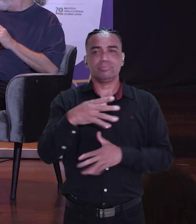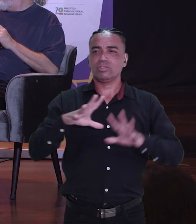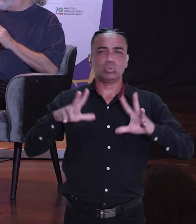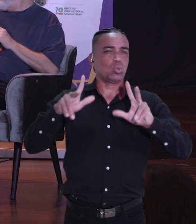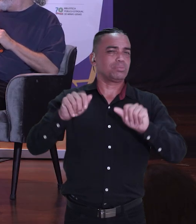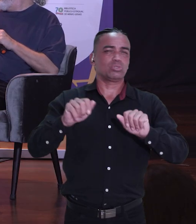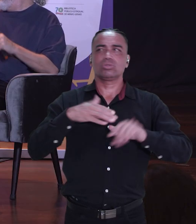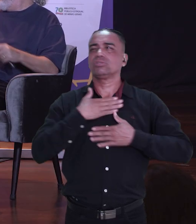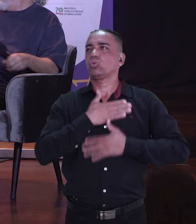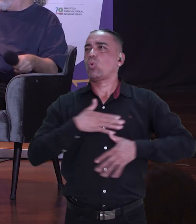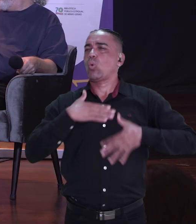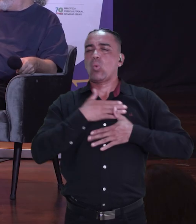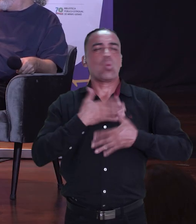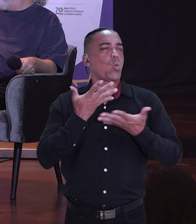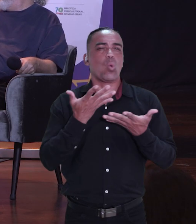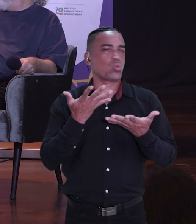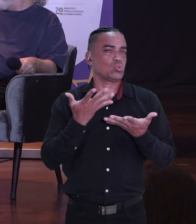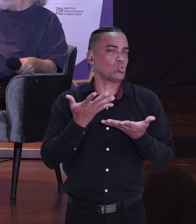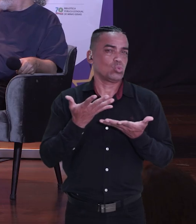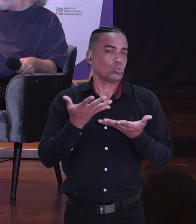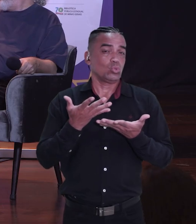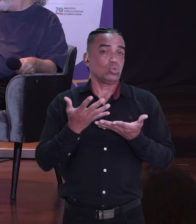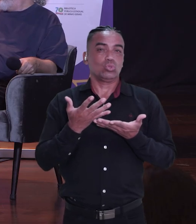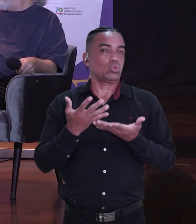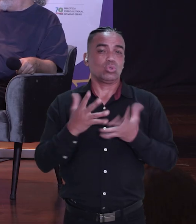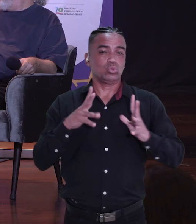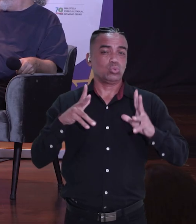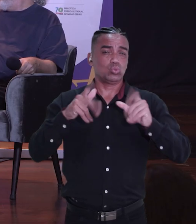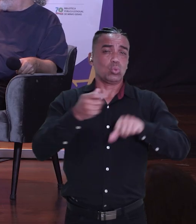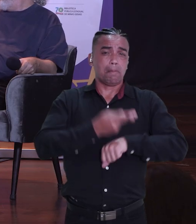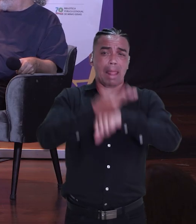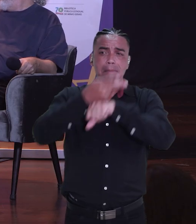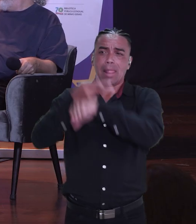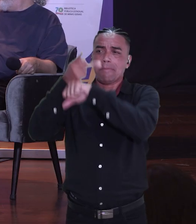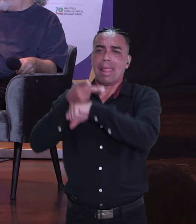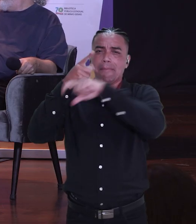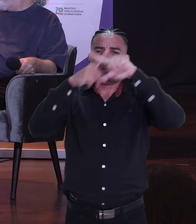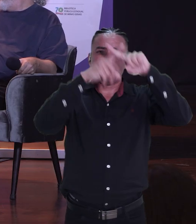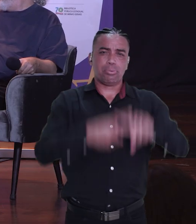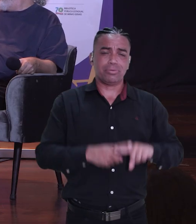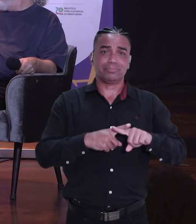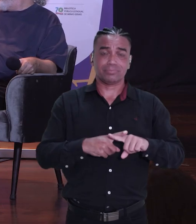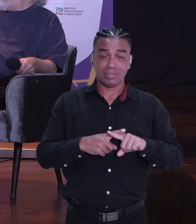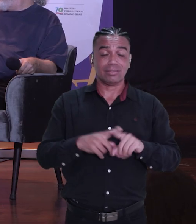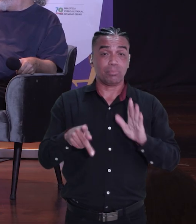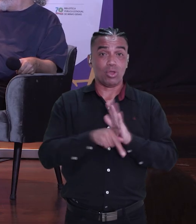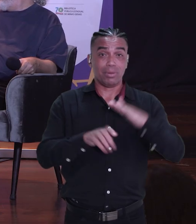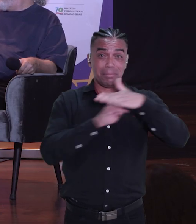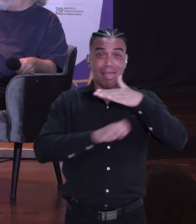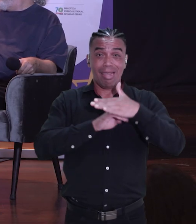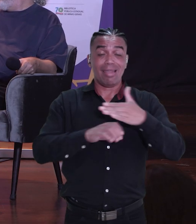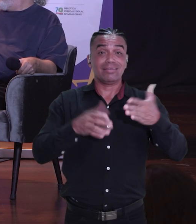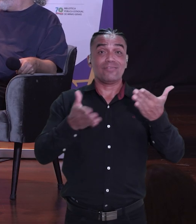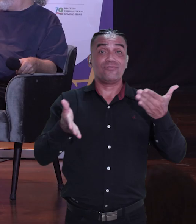bem recebido, entrou de finalista em todos os prêmios, aí a Cosac Naif acabou, que era a minha